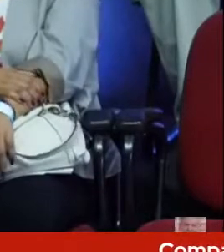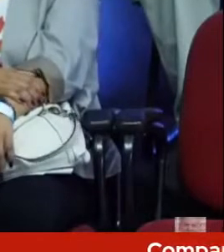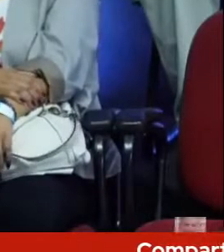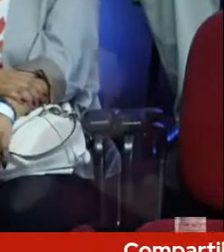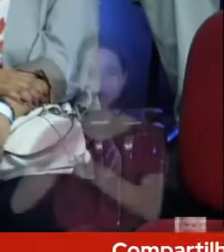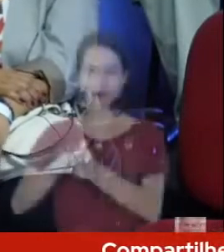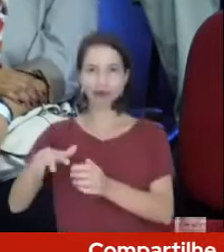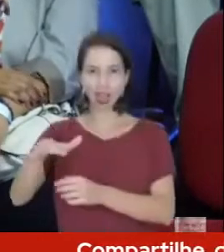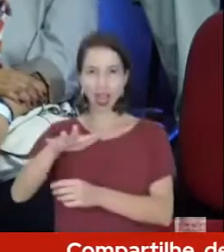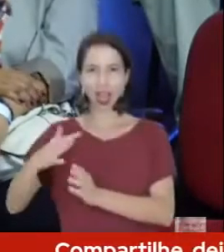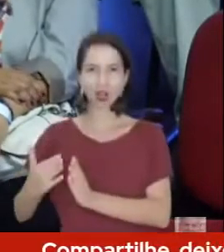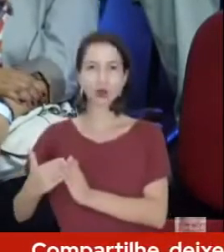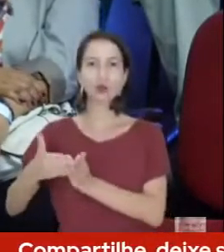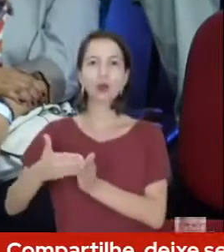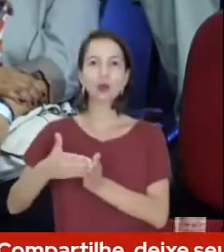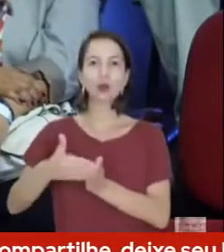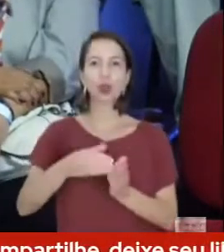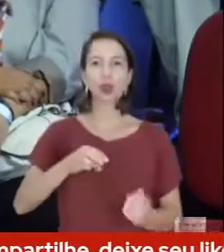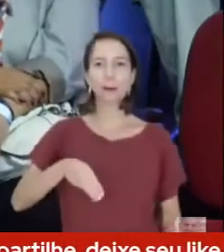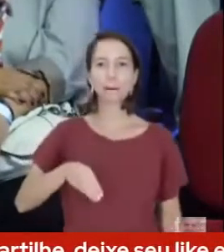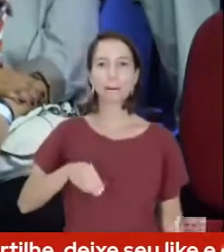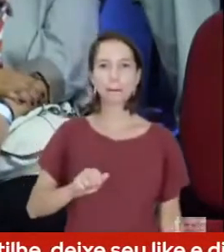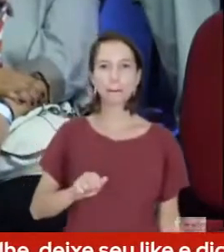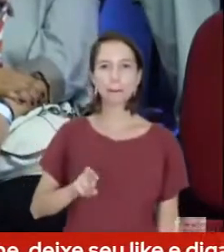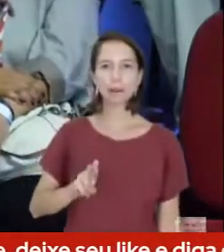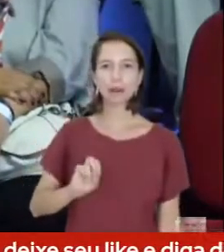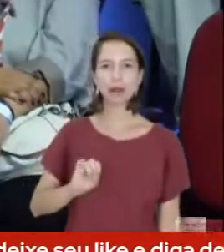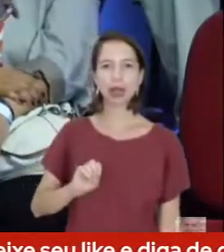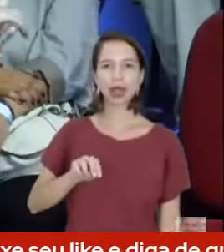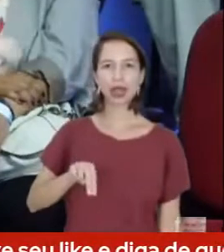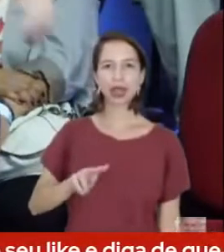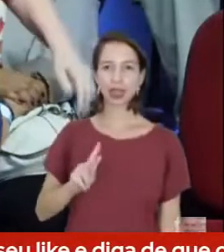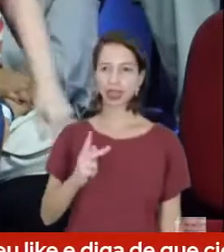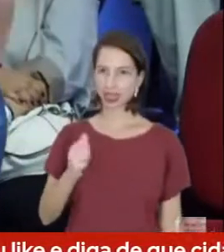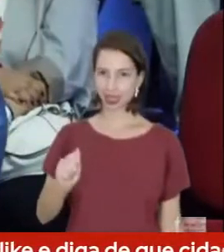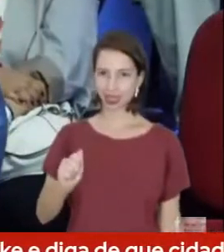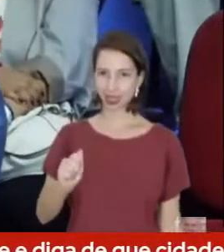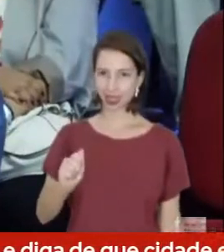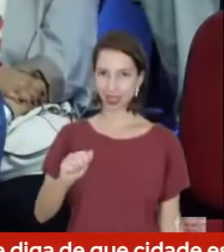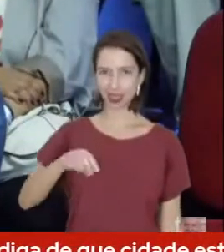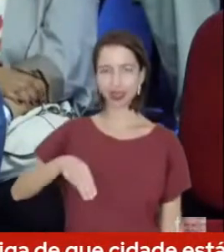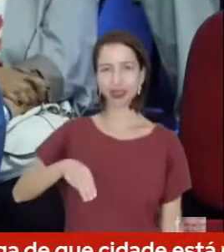mercante. Todos aqui sabem, o